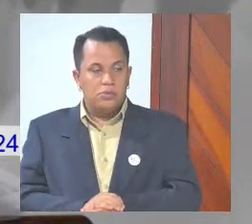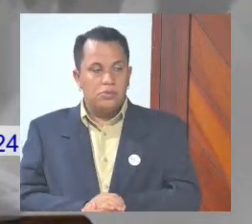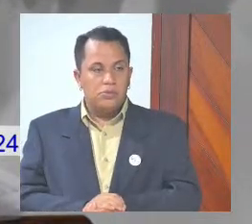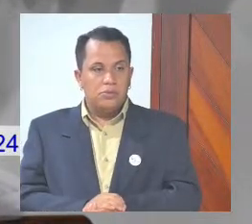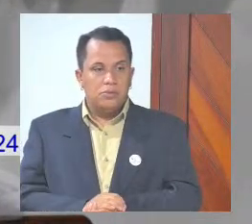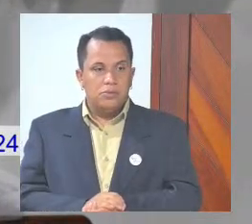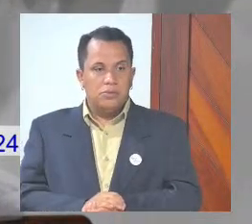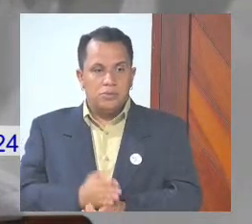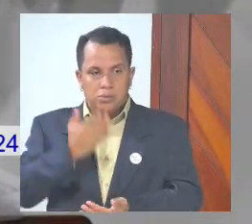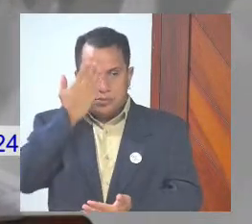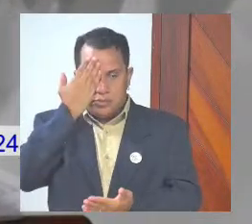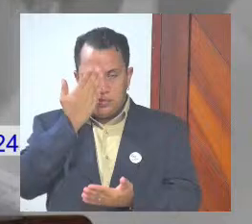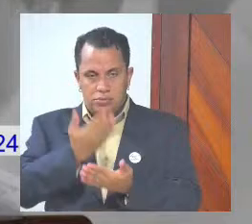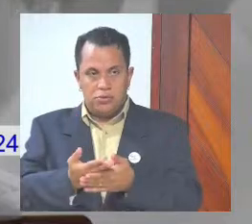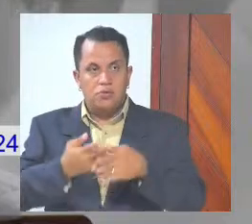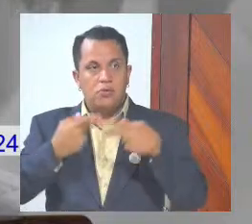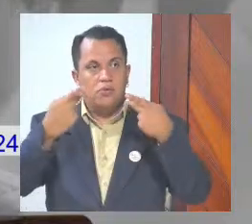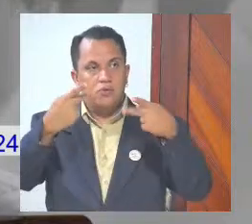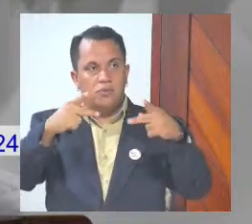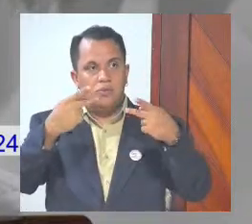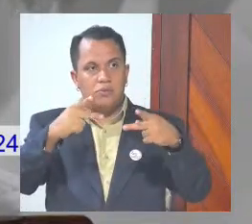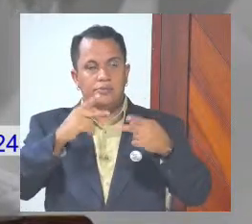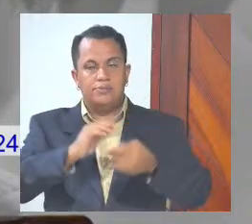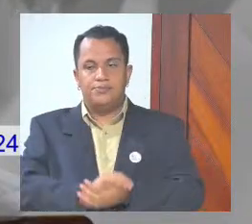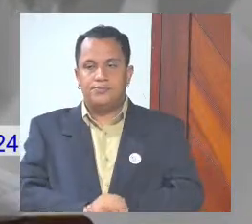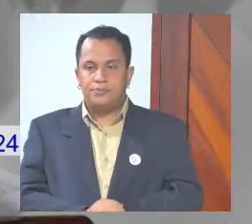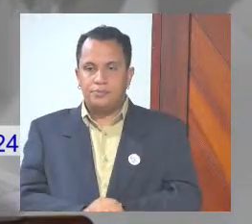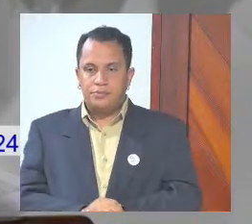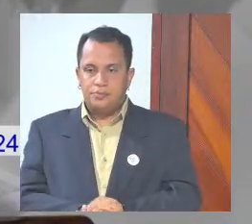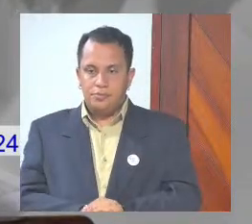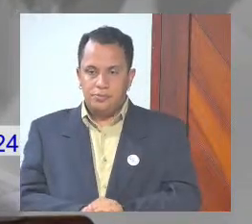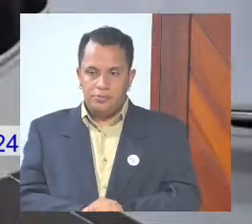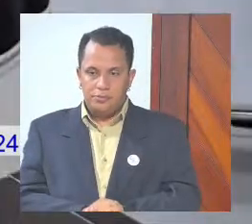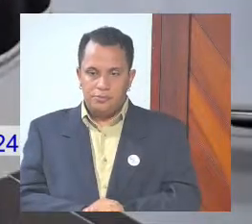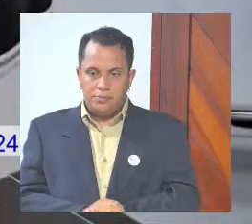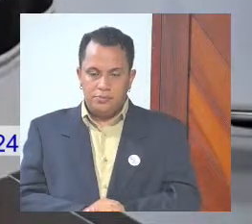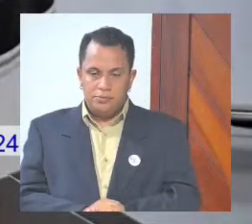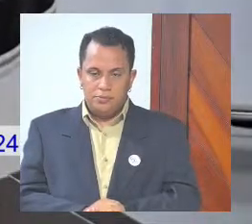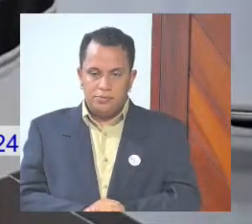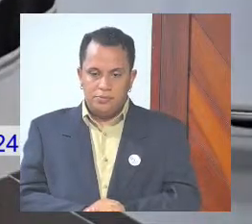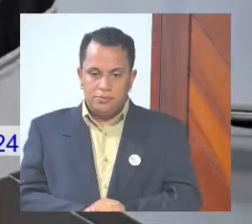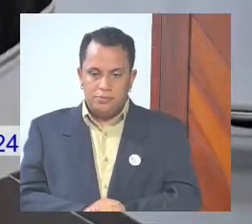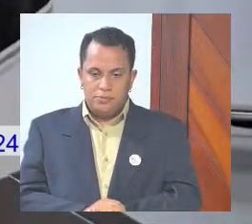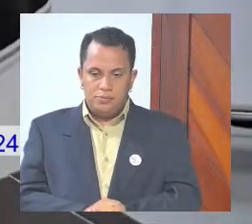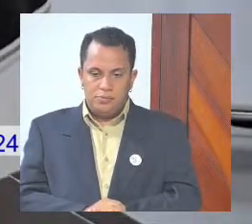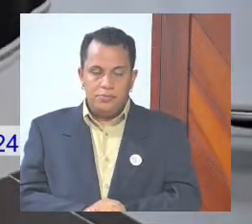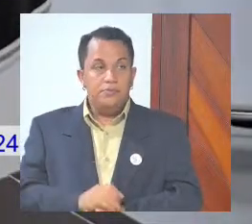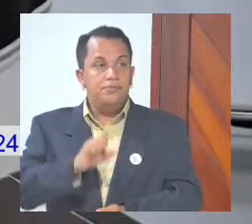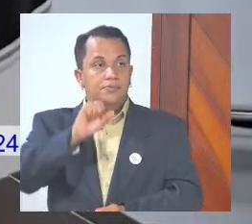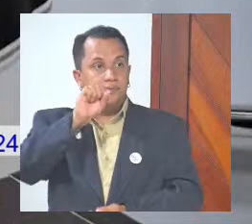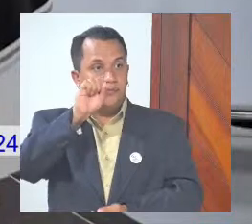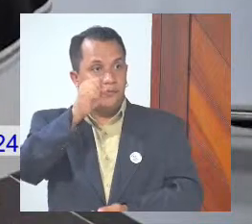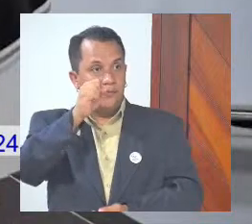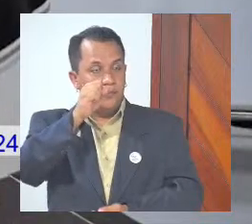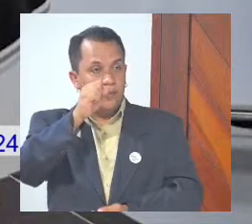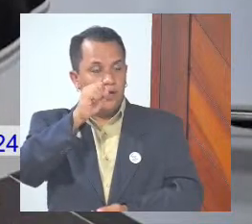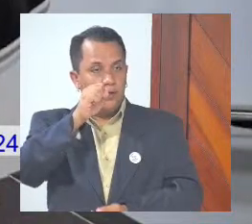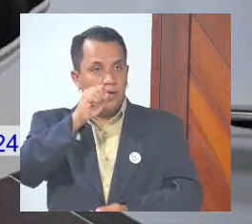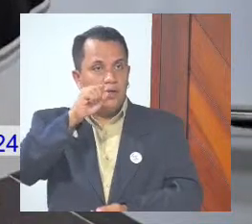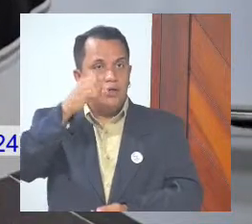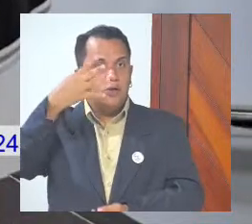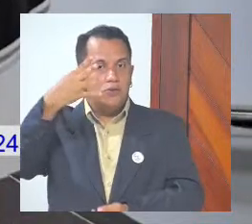foi confiada a vocês como poder legislativo. São 84